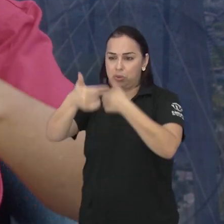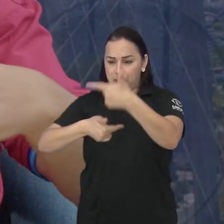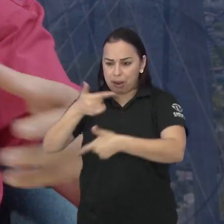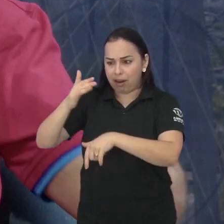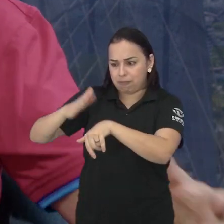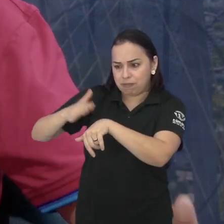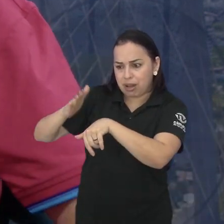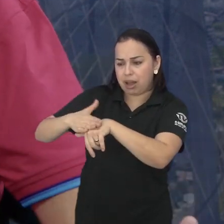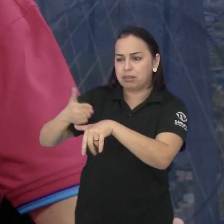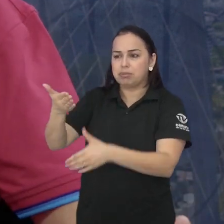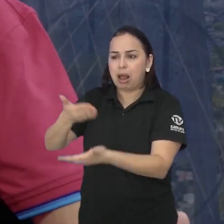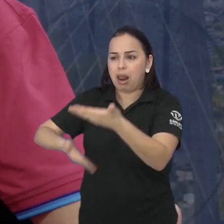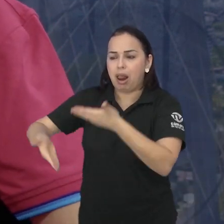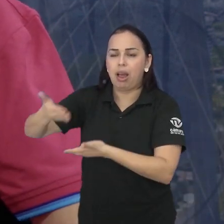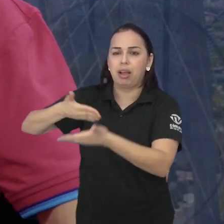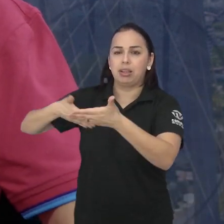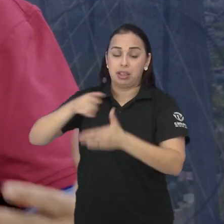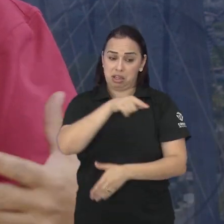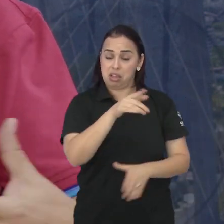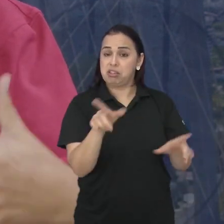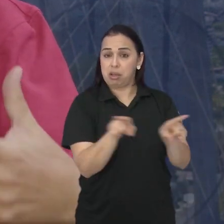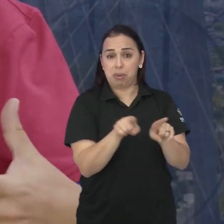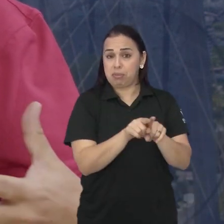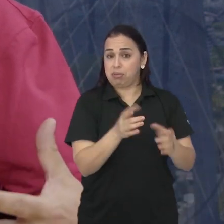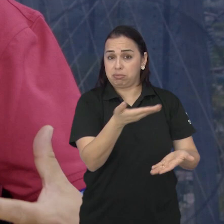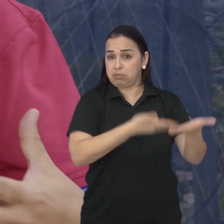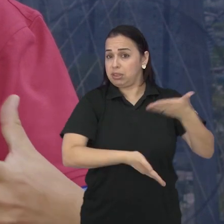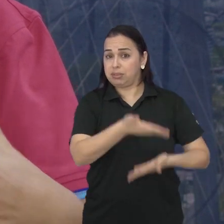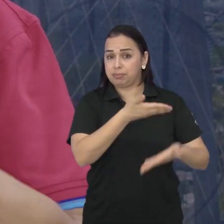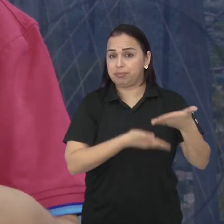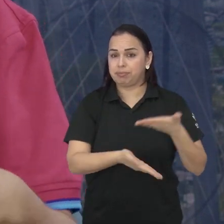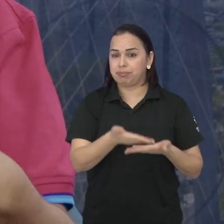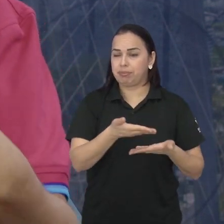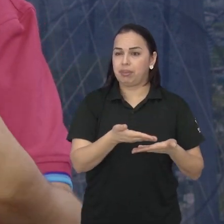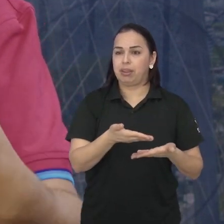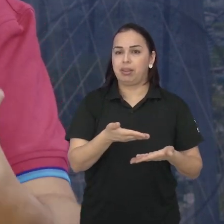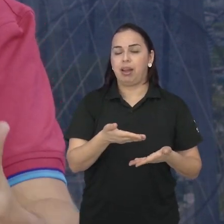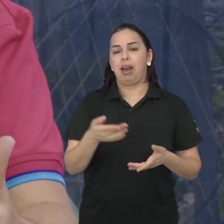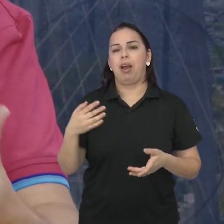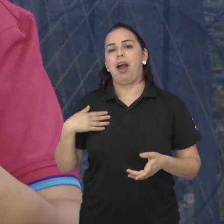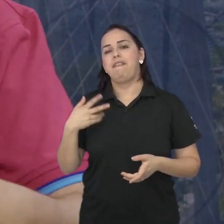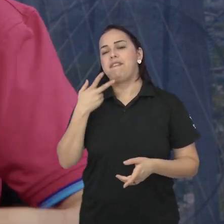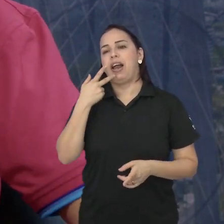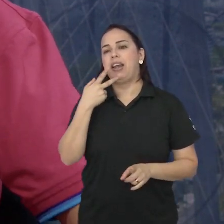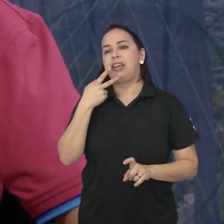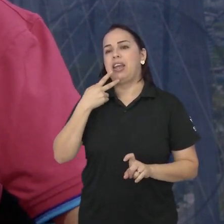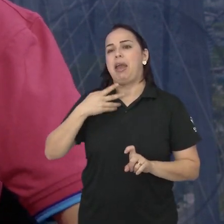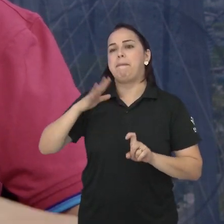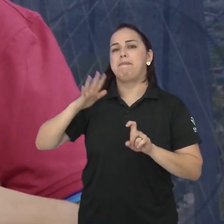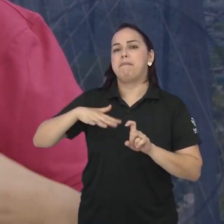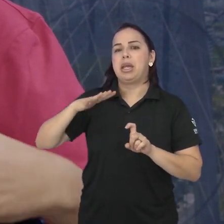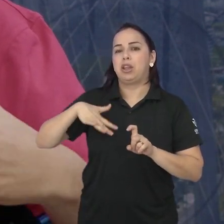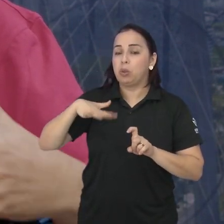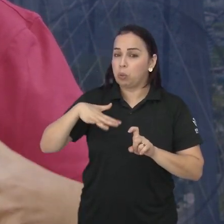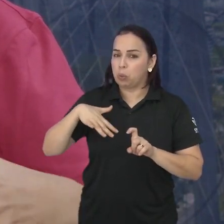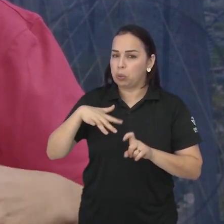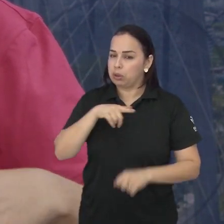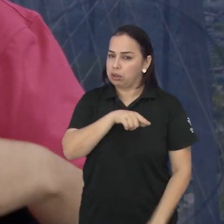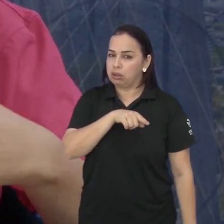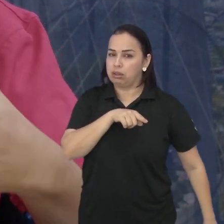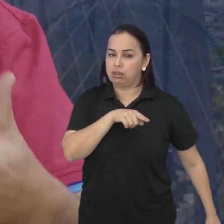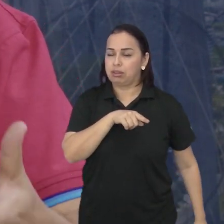trabalhos, nos amigos que temos. E eles também. Então, esse mito da droga na rua, acho que a gente